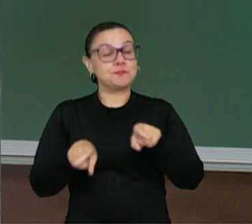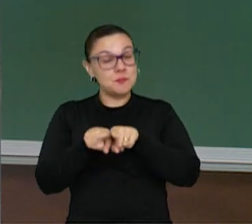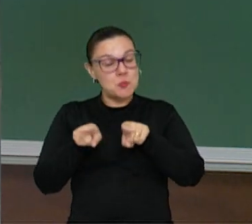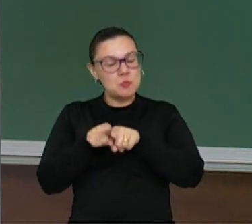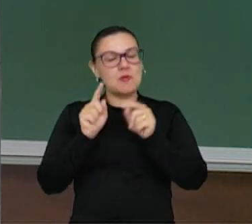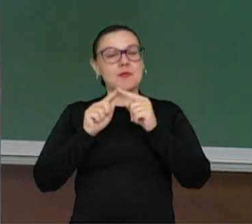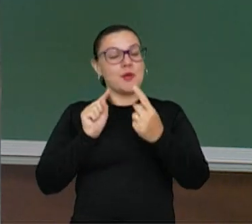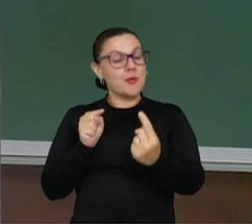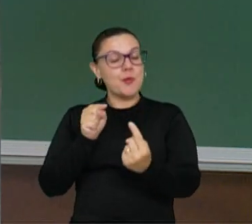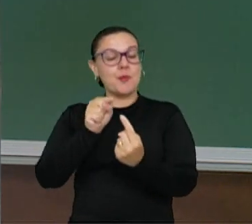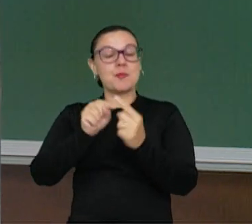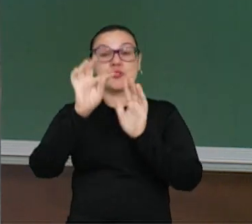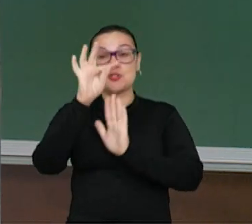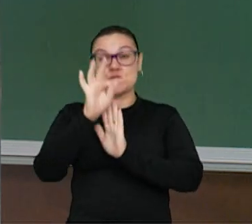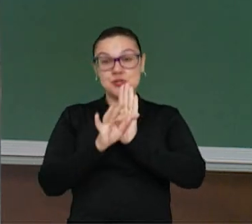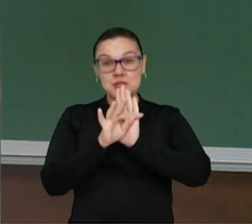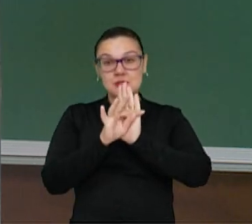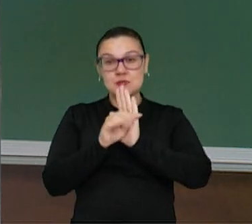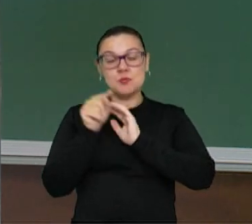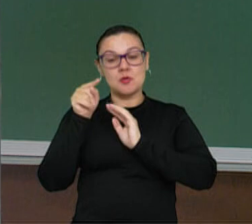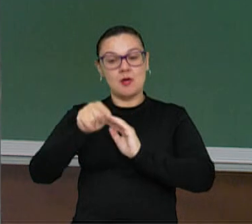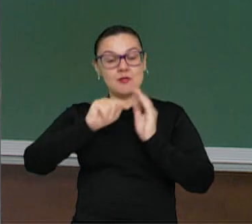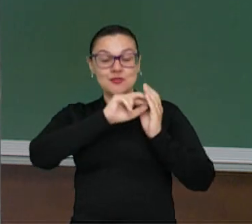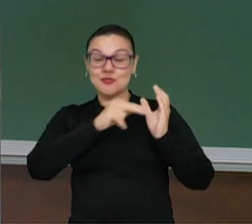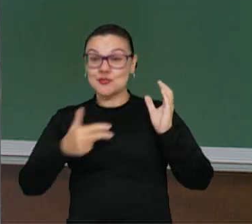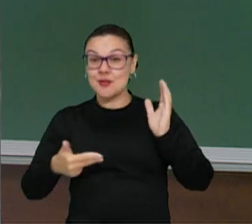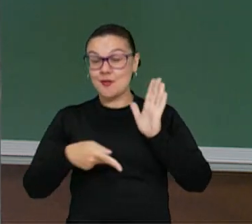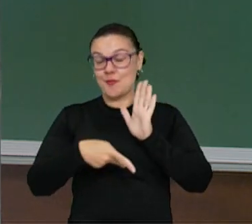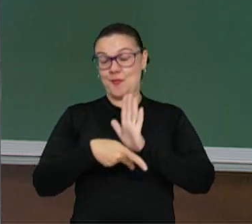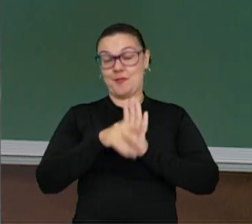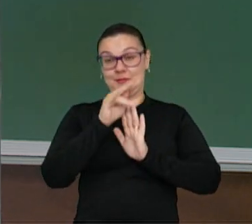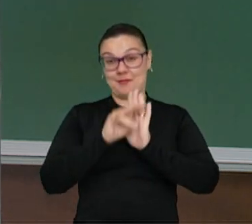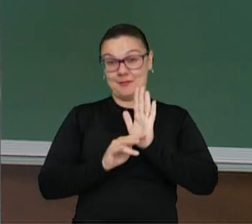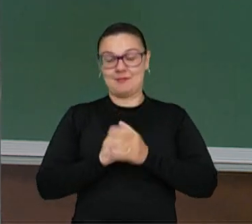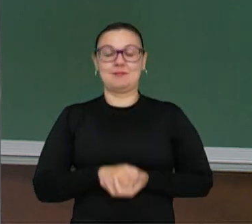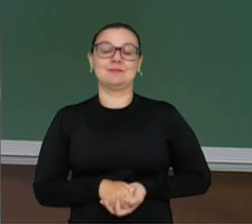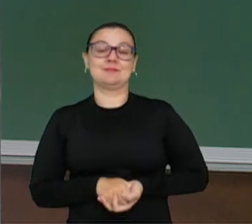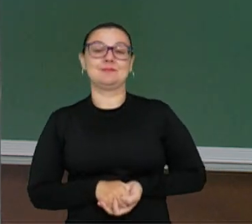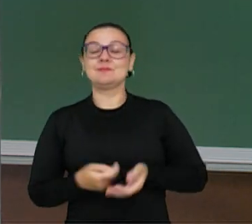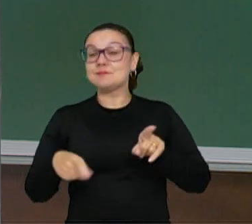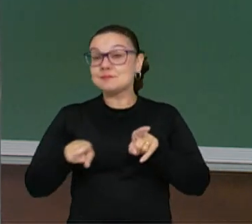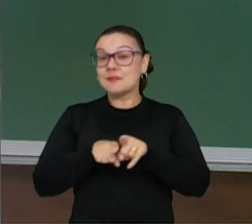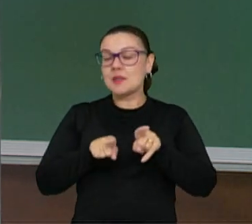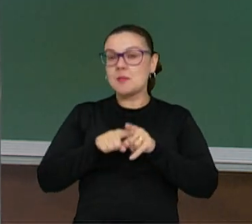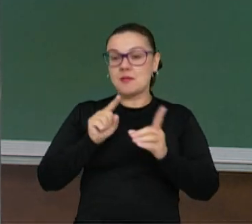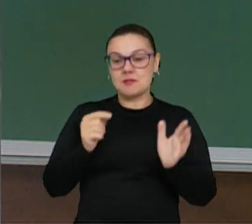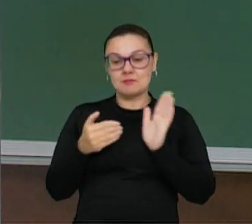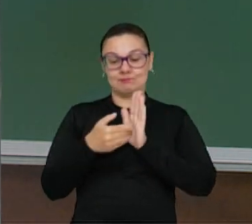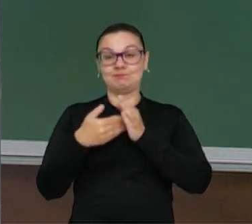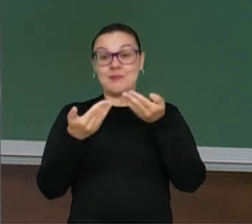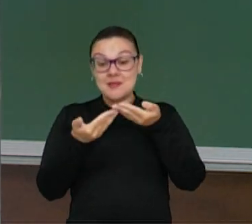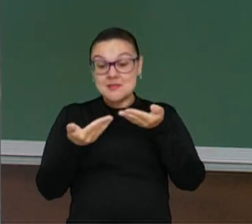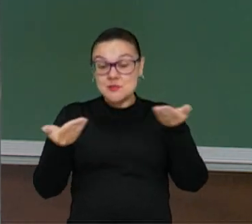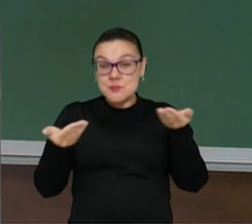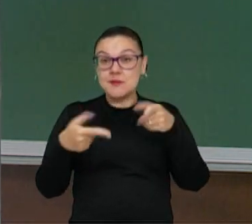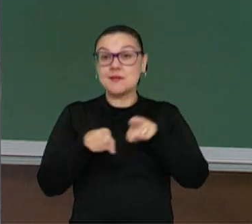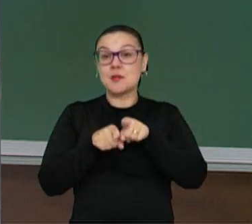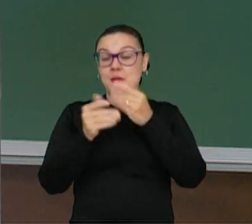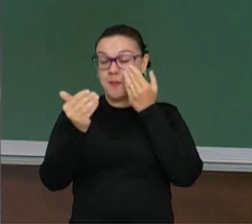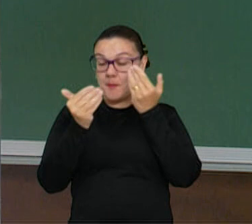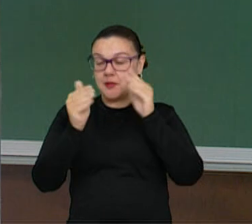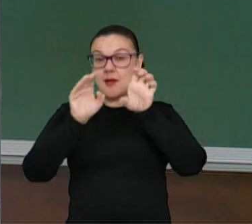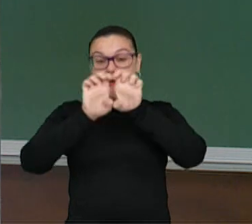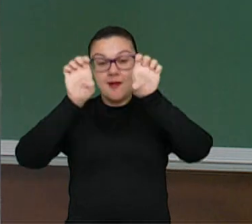identificar a finalidade do texto a partir do gênero textual e vamos localizar informações explícitas em um texto e analisar